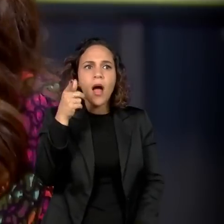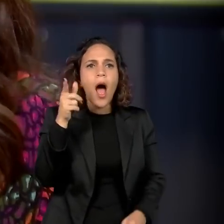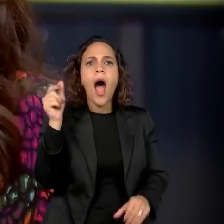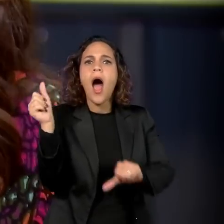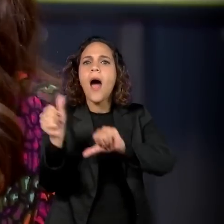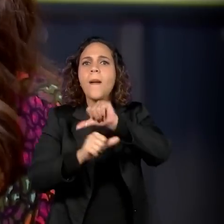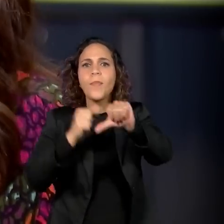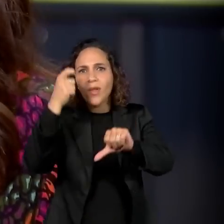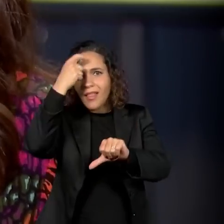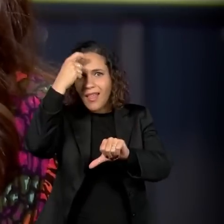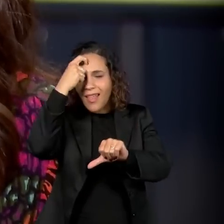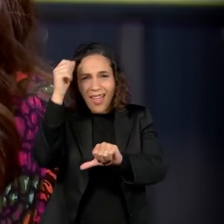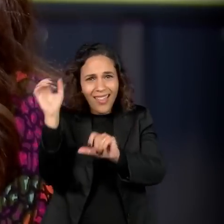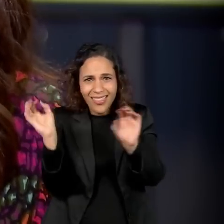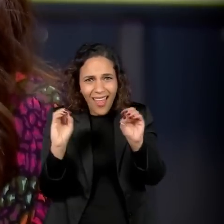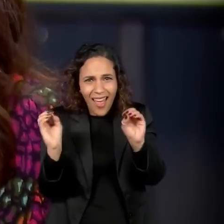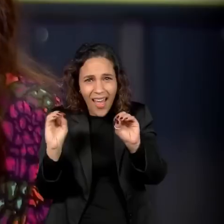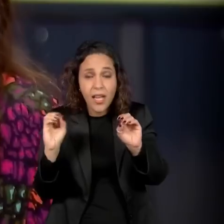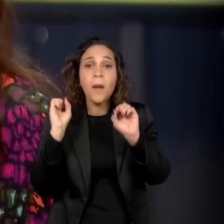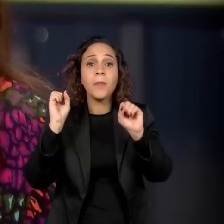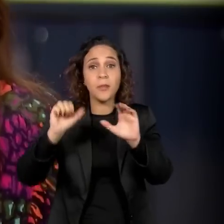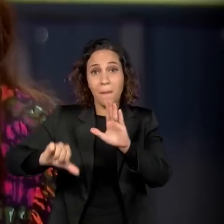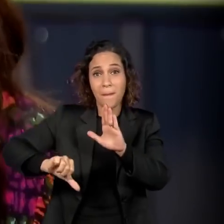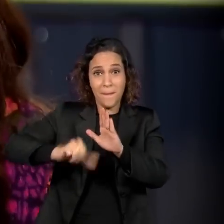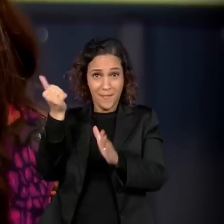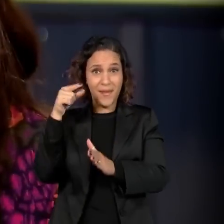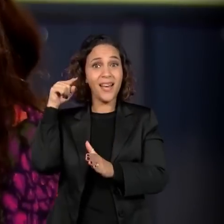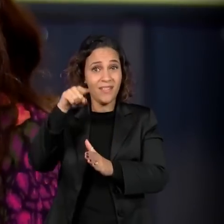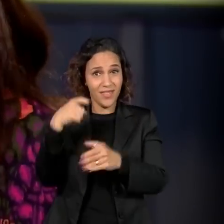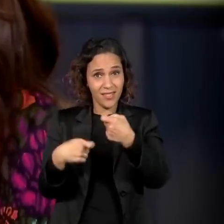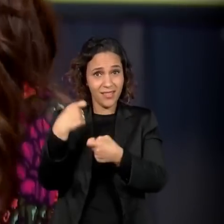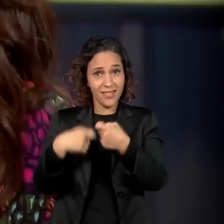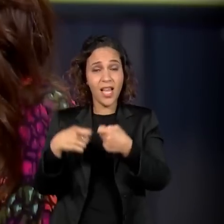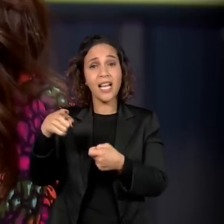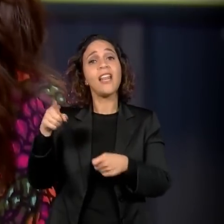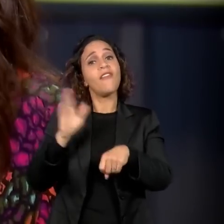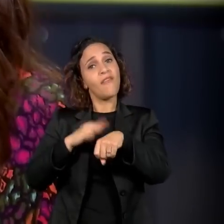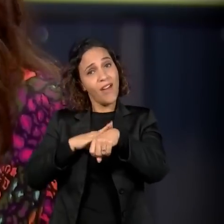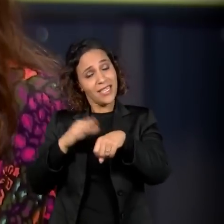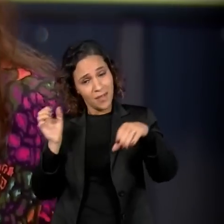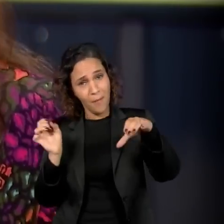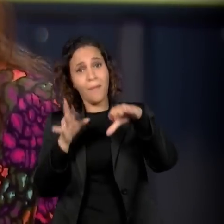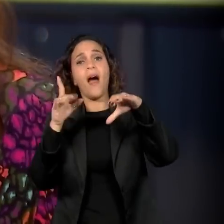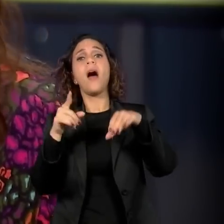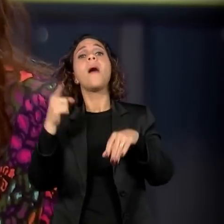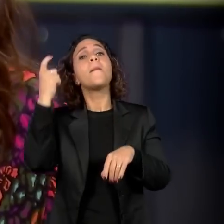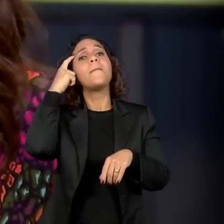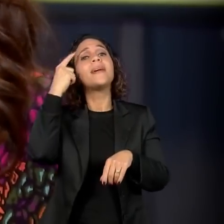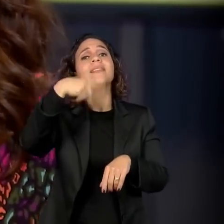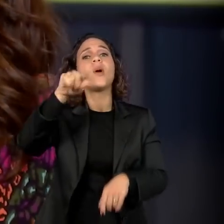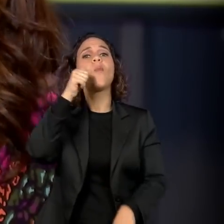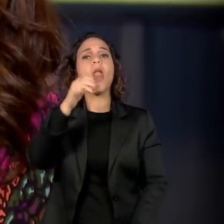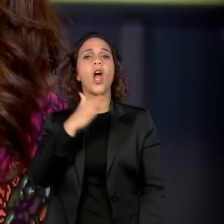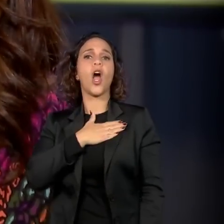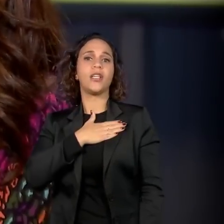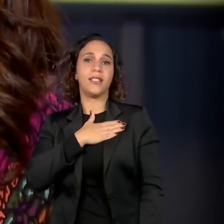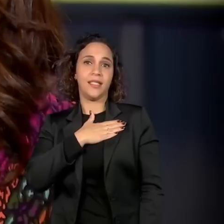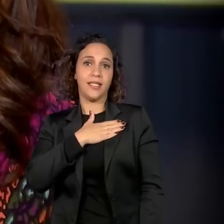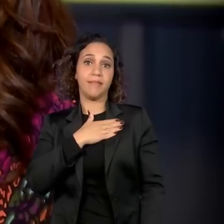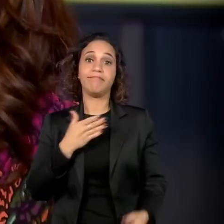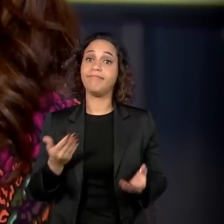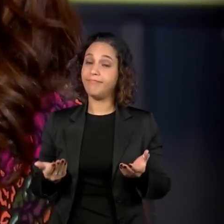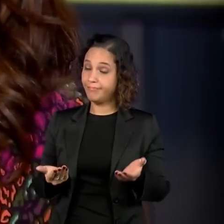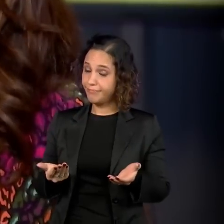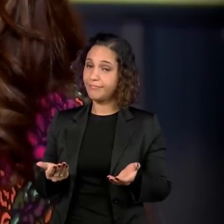ele talvez numa primeira relação haja dessa maneira, supondo que é assim que as mulheres gostam. Então,